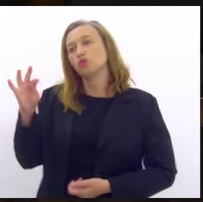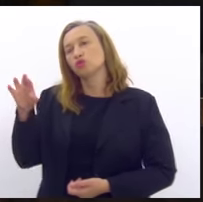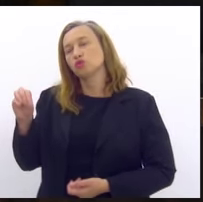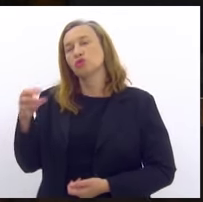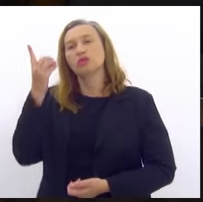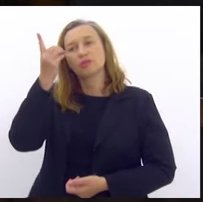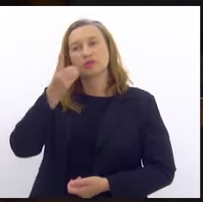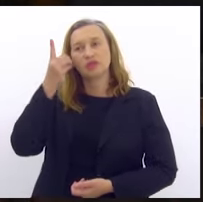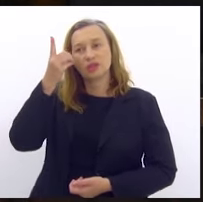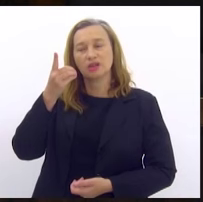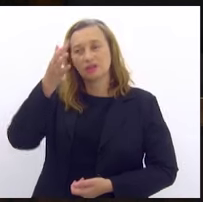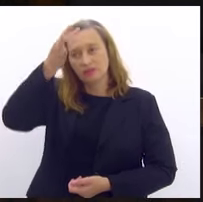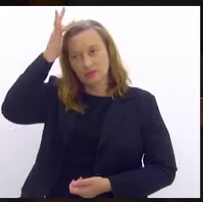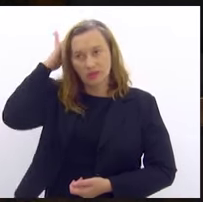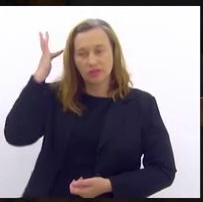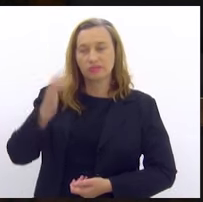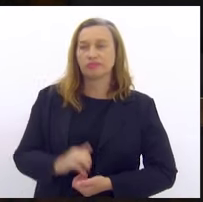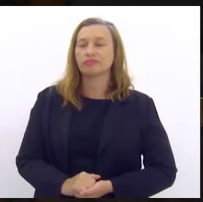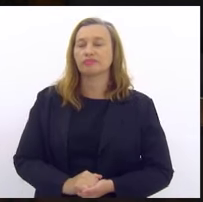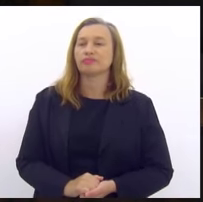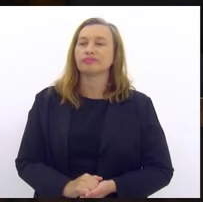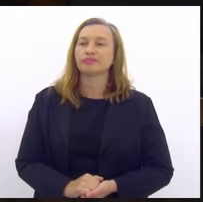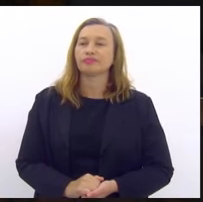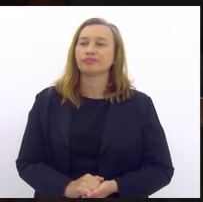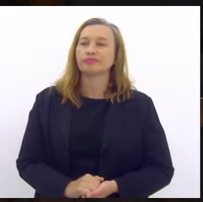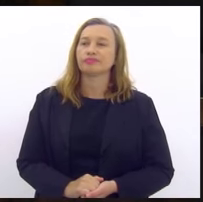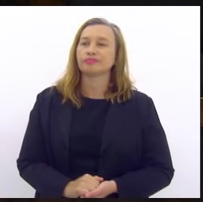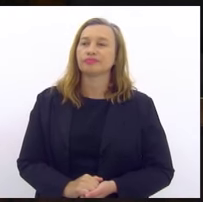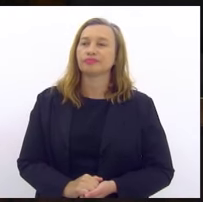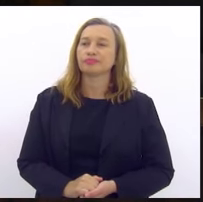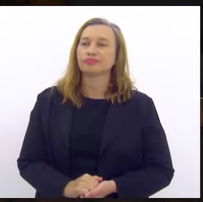Deputado Fred Pacheco.